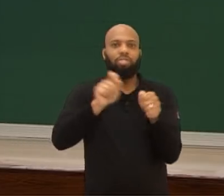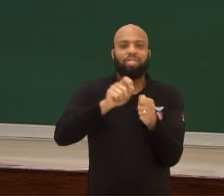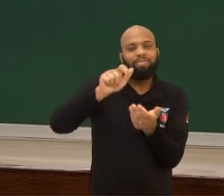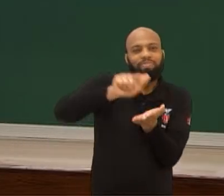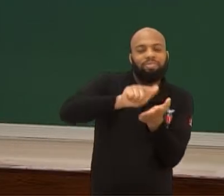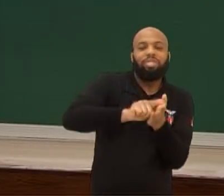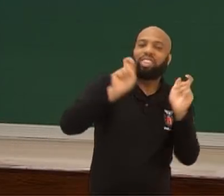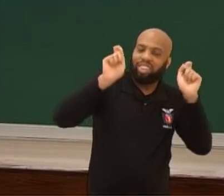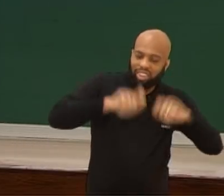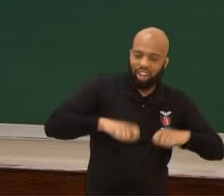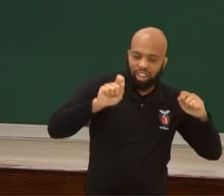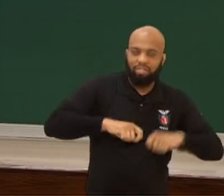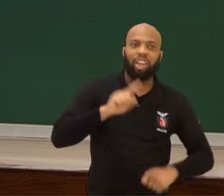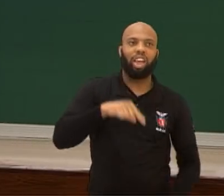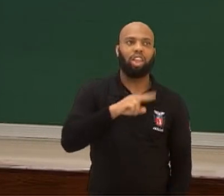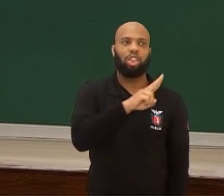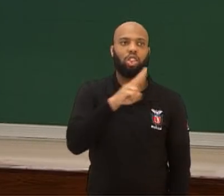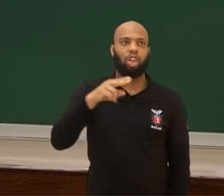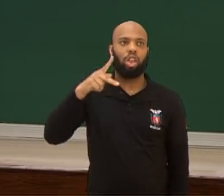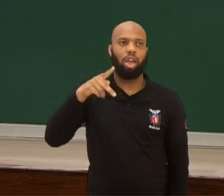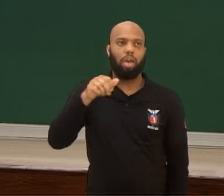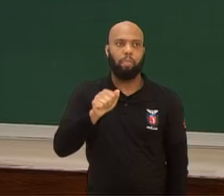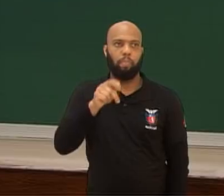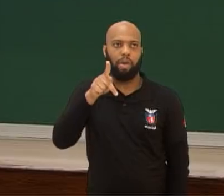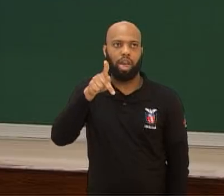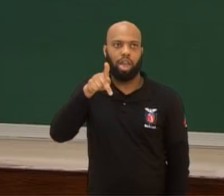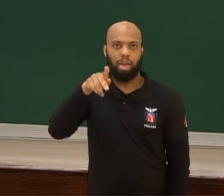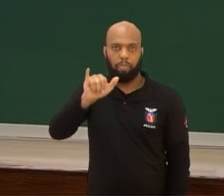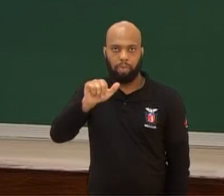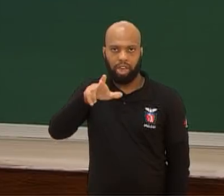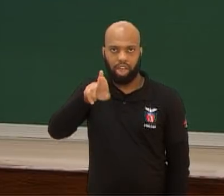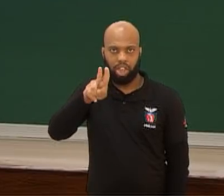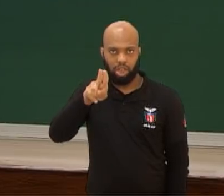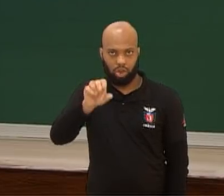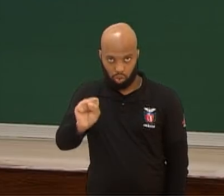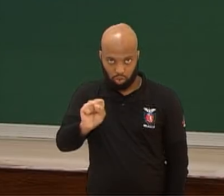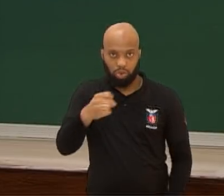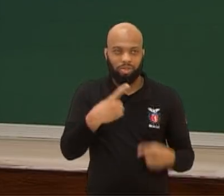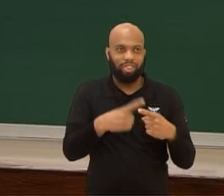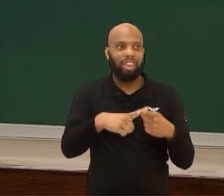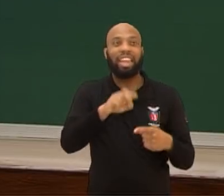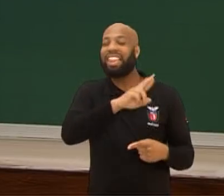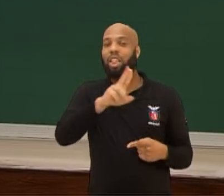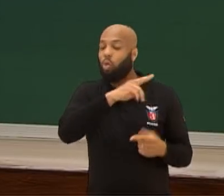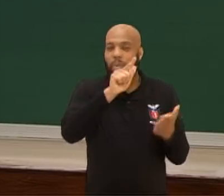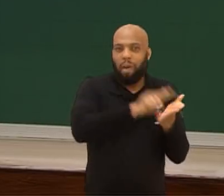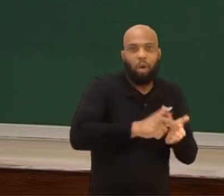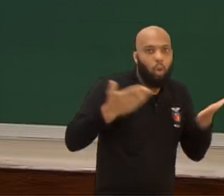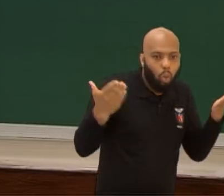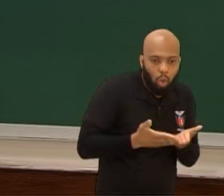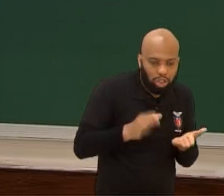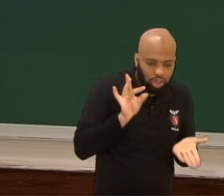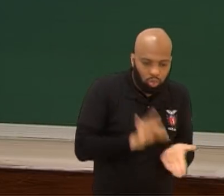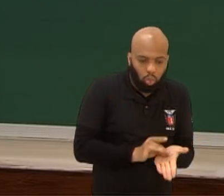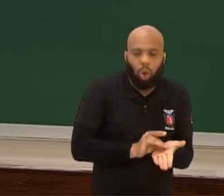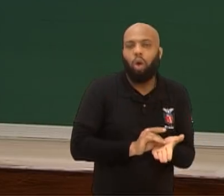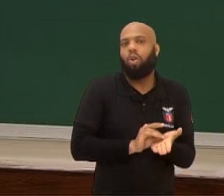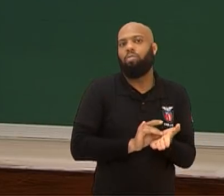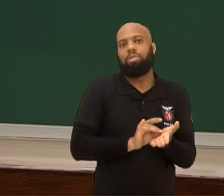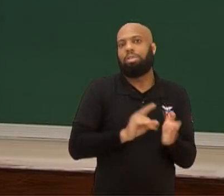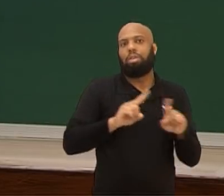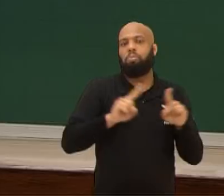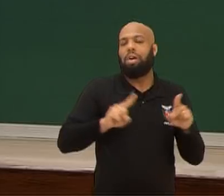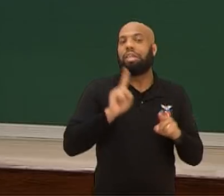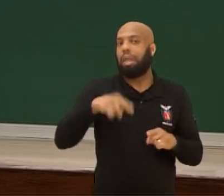papel, que essa parte de dentro era usada para tecer uma espécie de papel, não era exatamente o papel que temos hoje, mas era